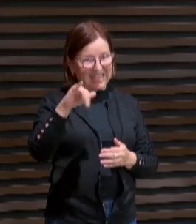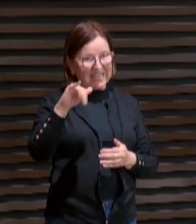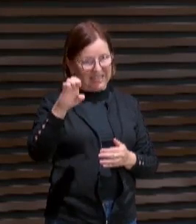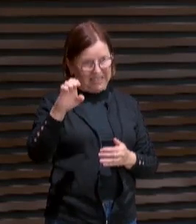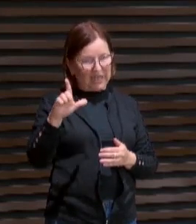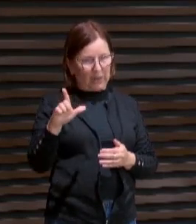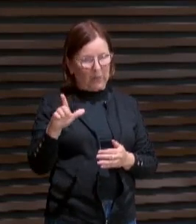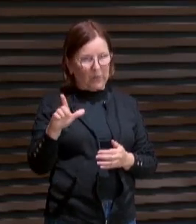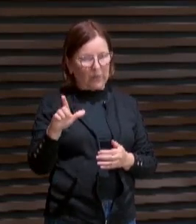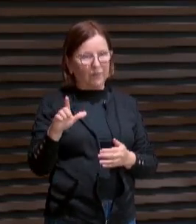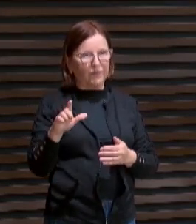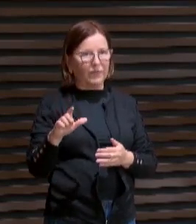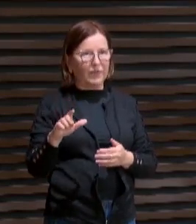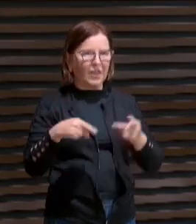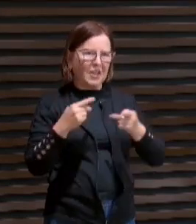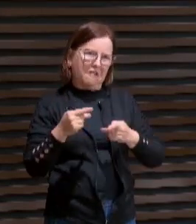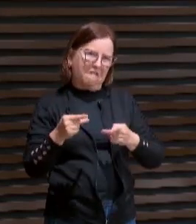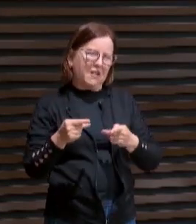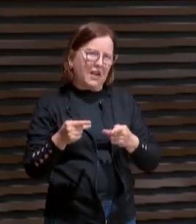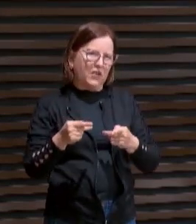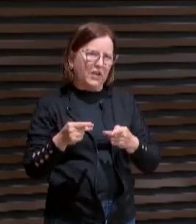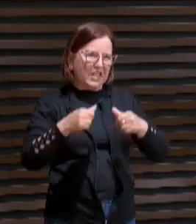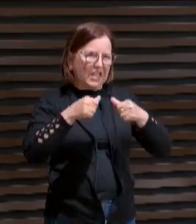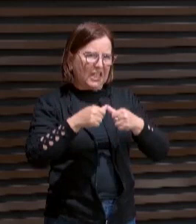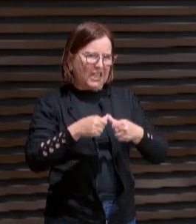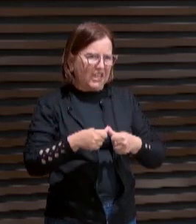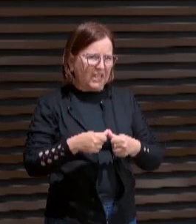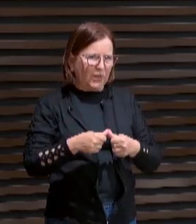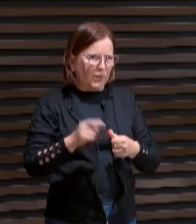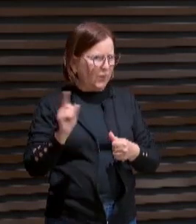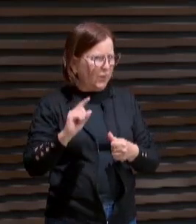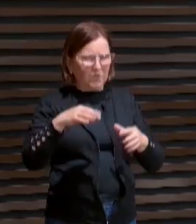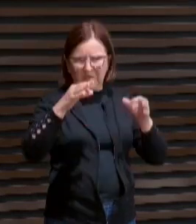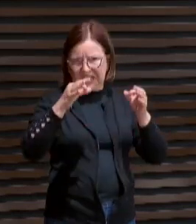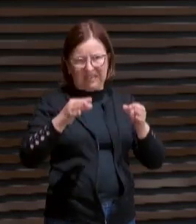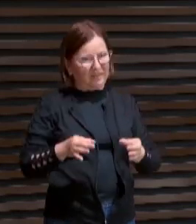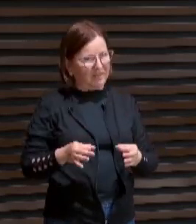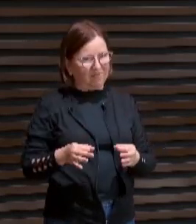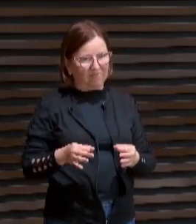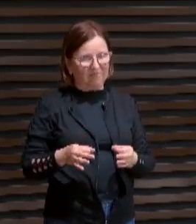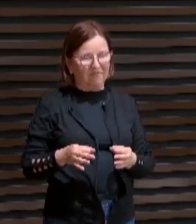como um ato ilegal, um ato não apropriado.